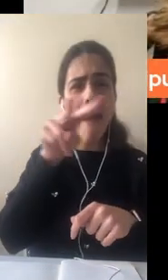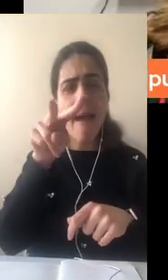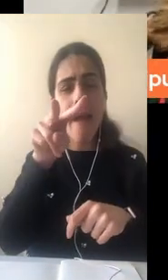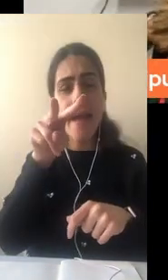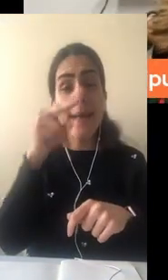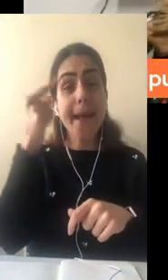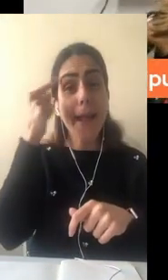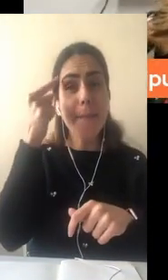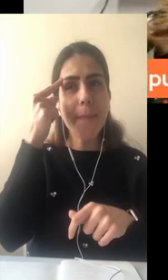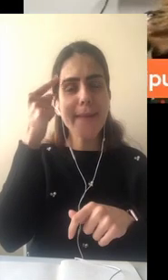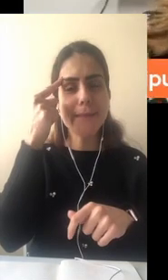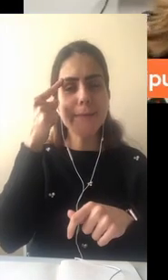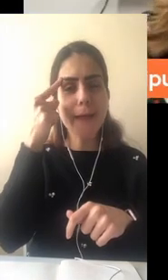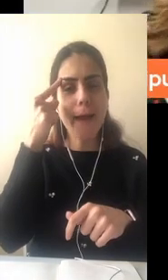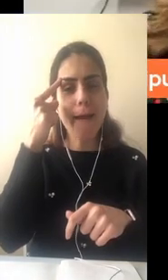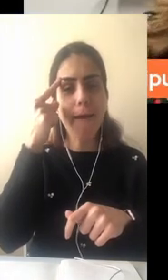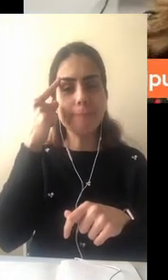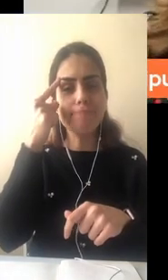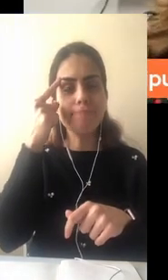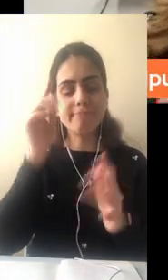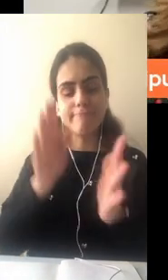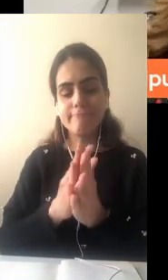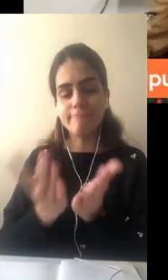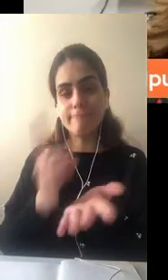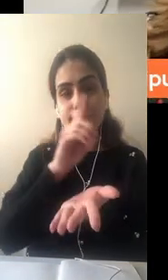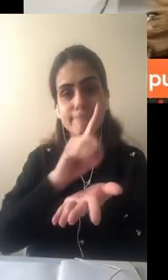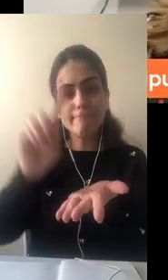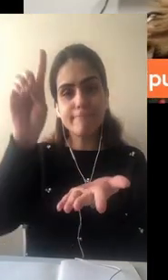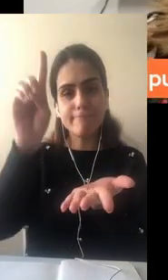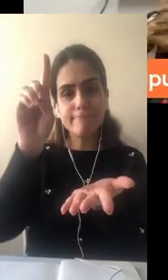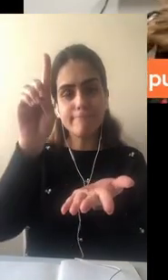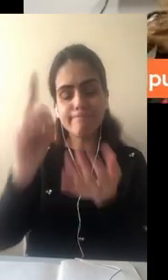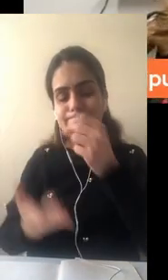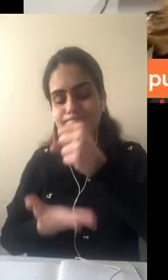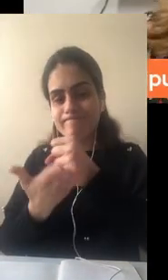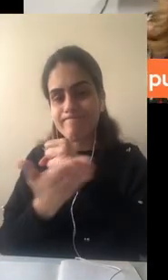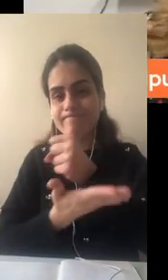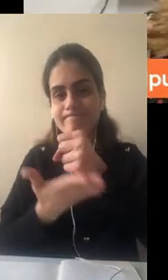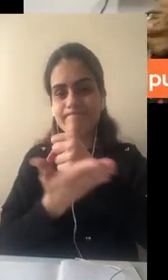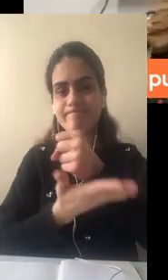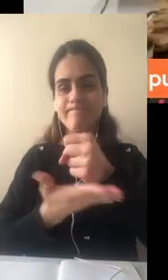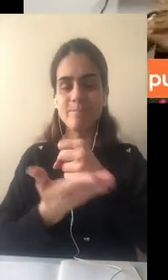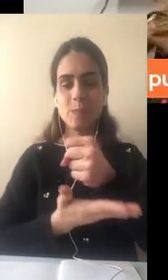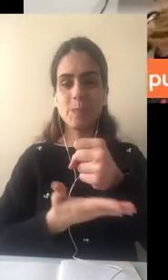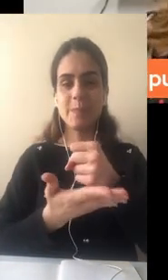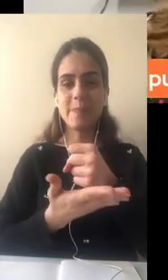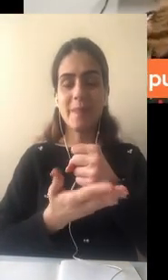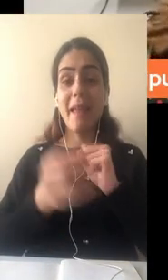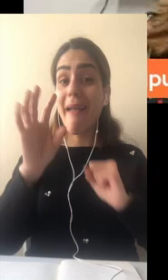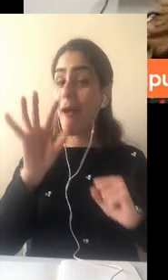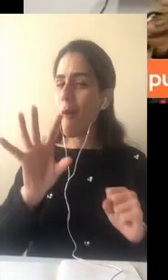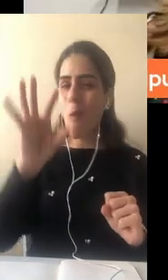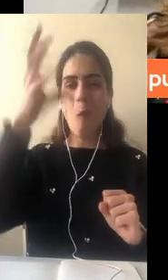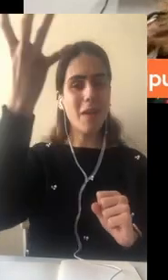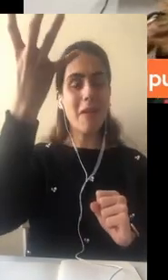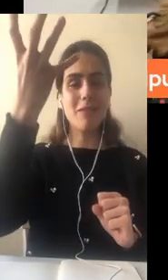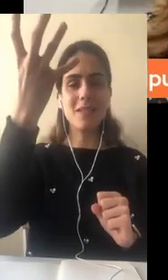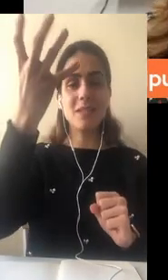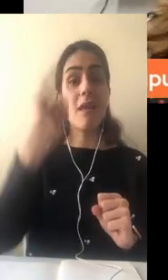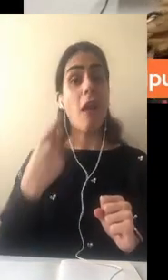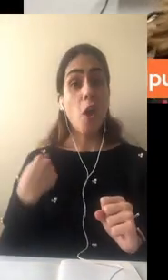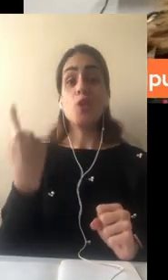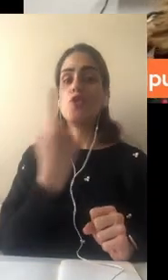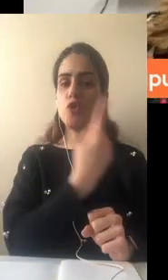mas com esse óculos aí, ó, focado na palavra de Deus. Quando isso acontecer, eles vão